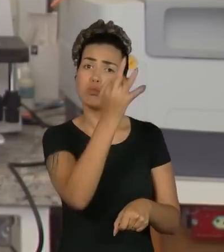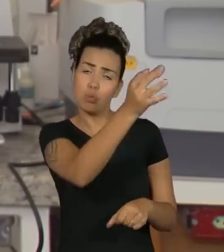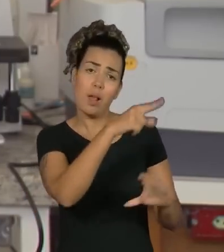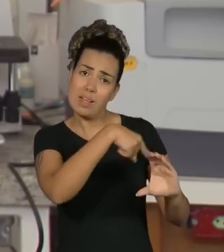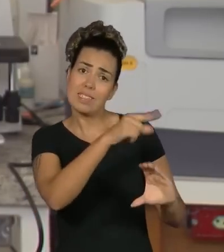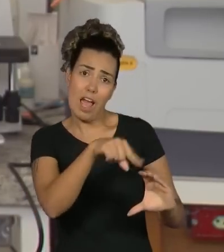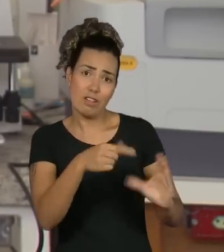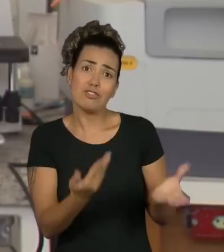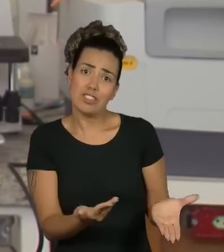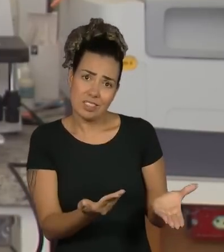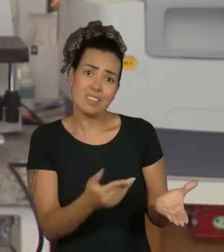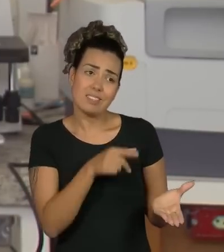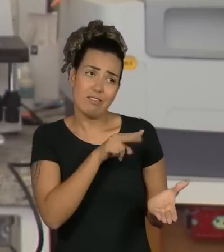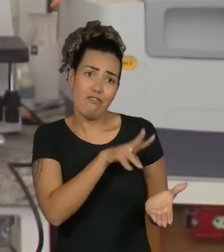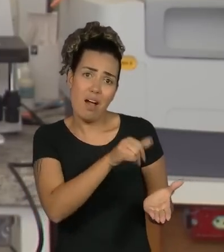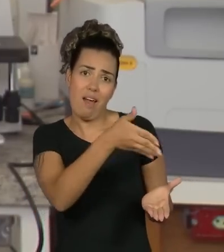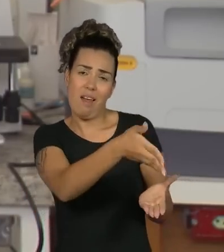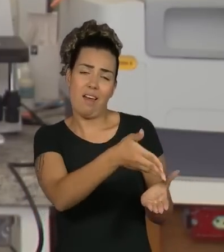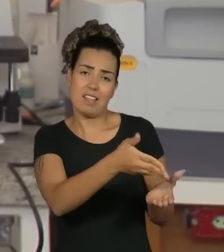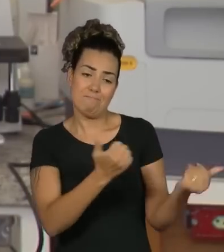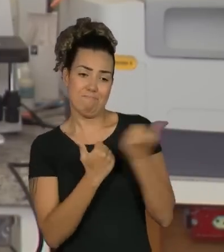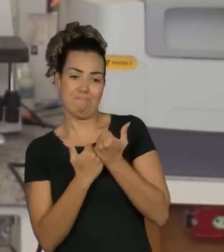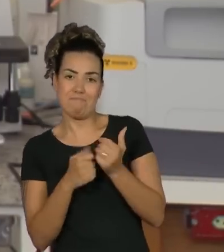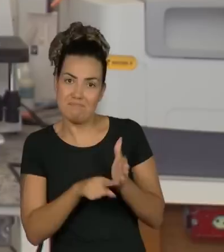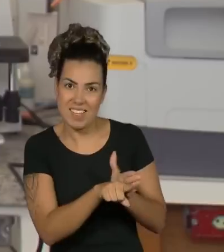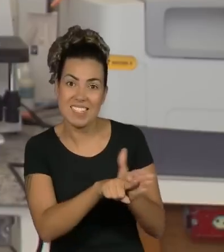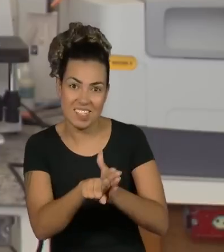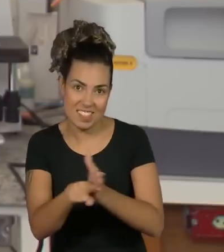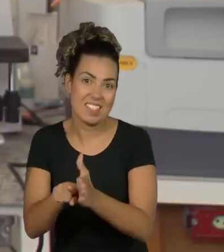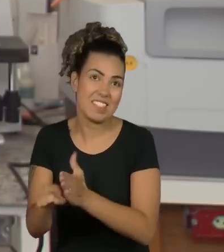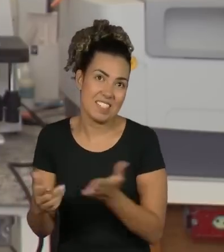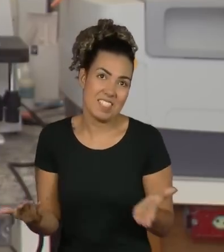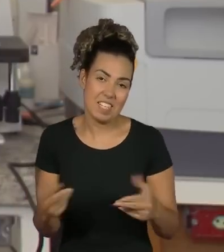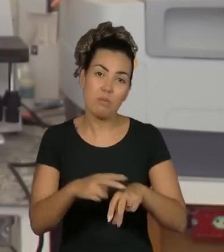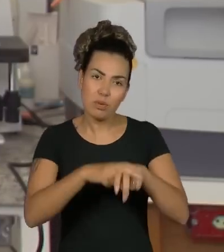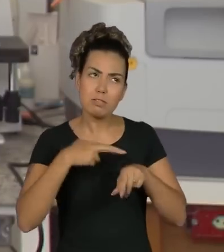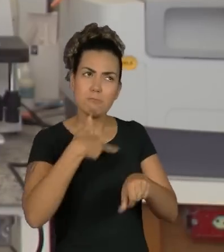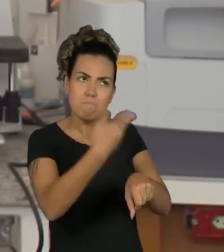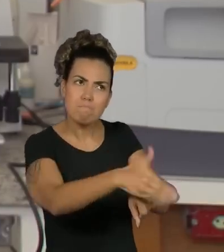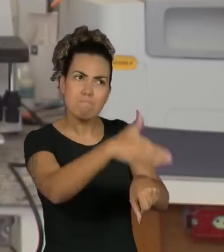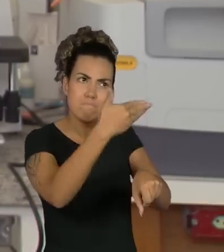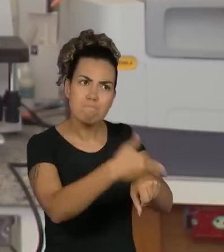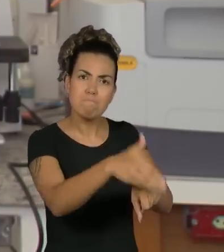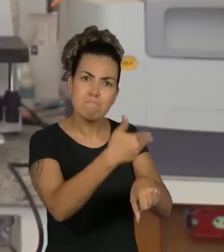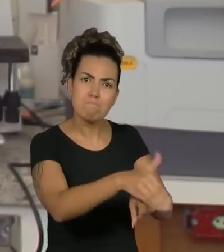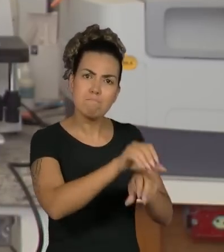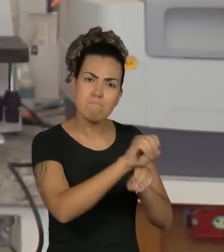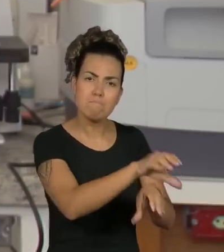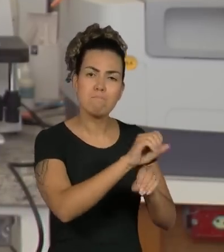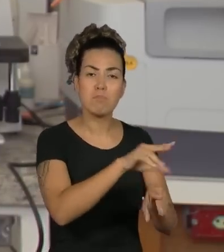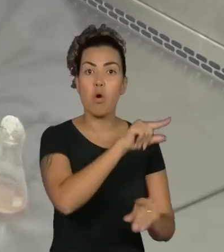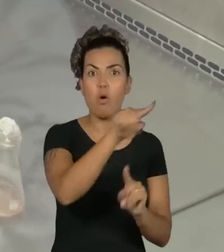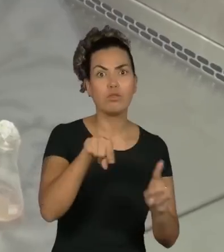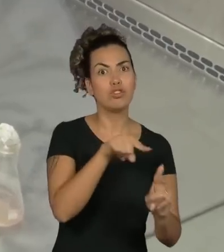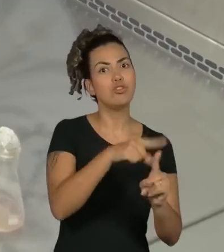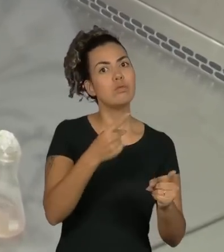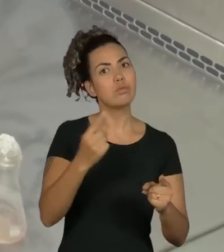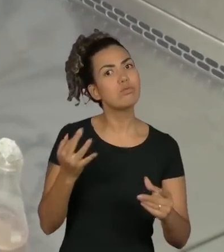nessa área, né, de pesquisa, né, então estão sendo treinados, né, para contribuir nessa área tão